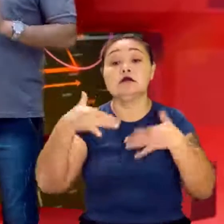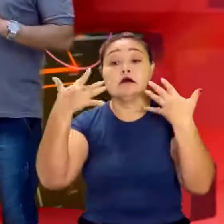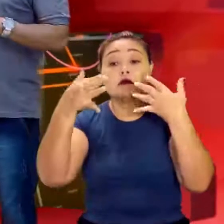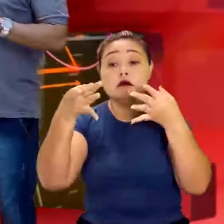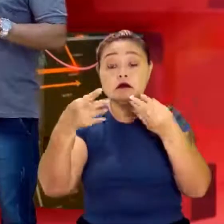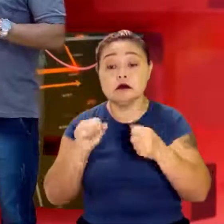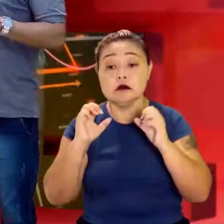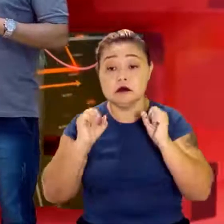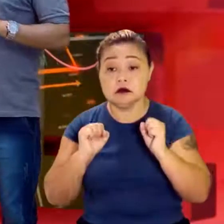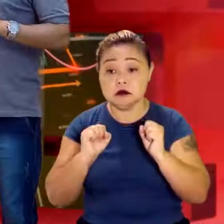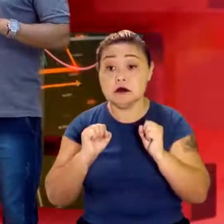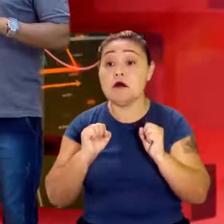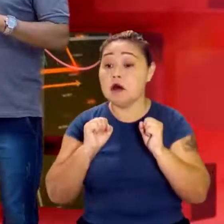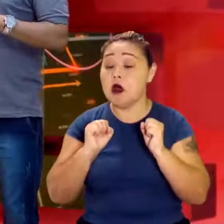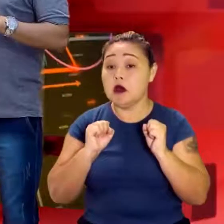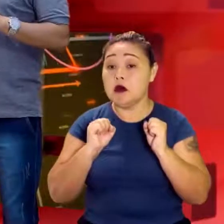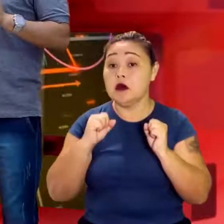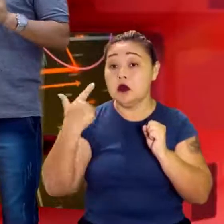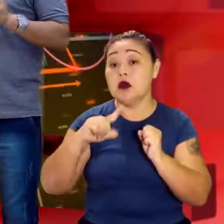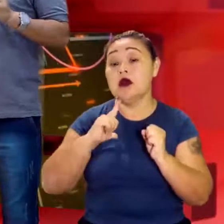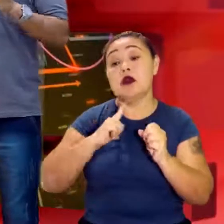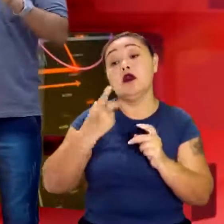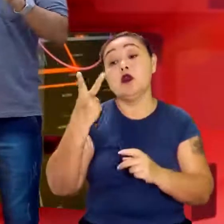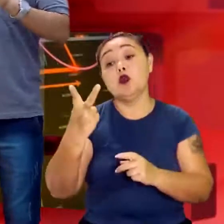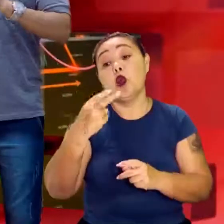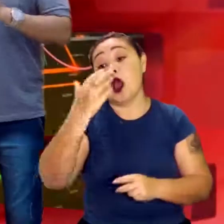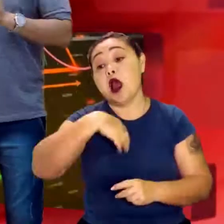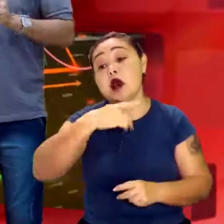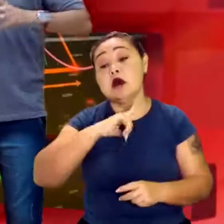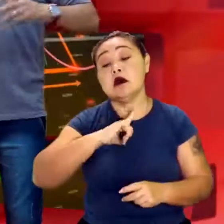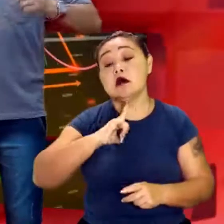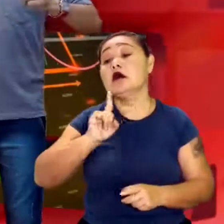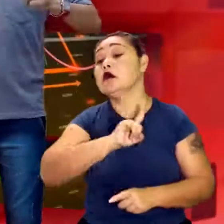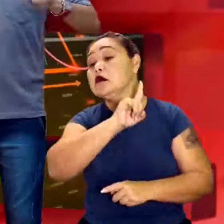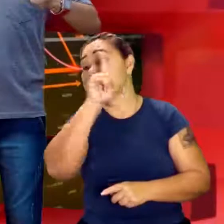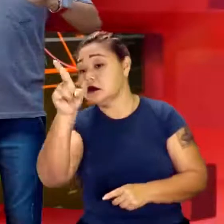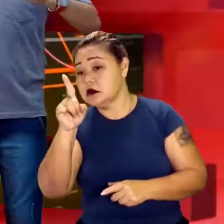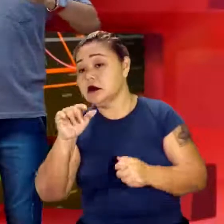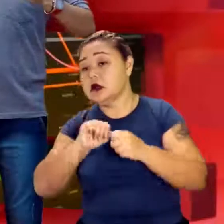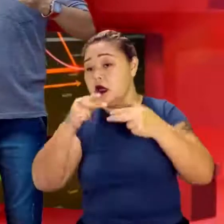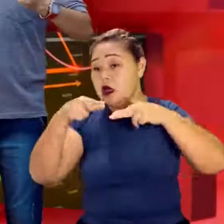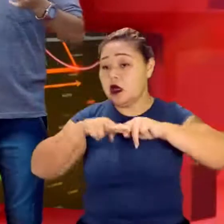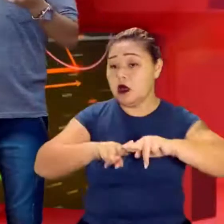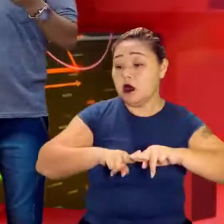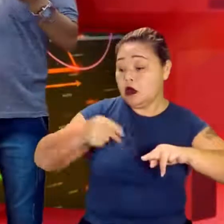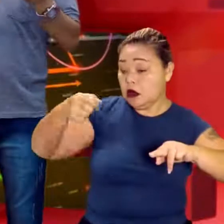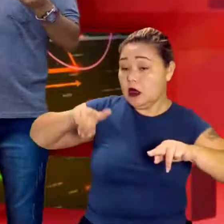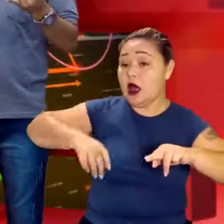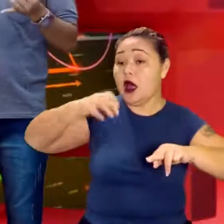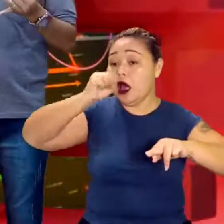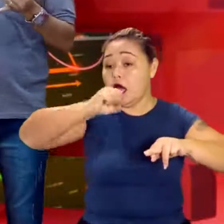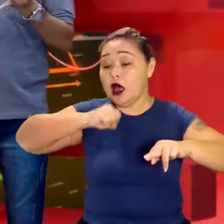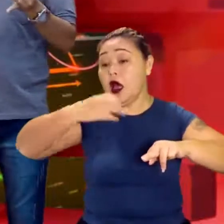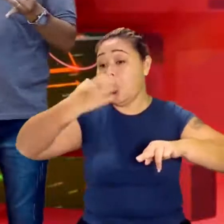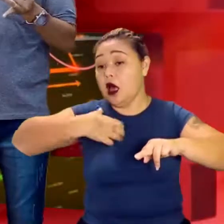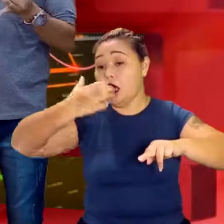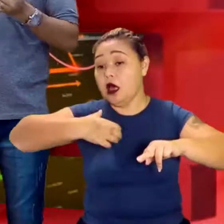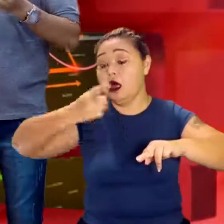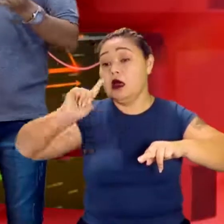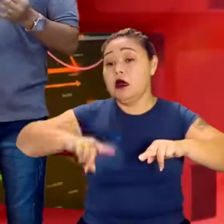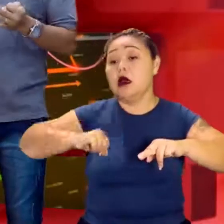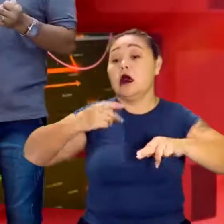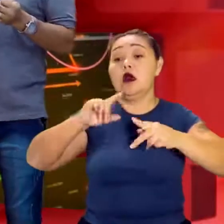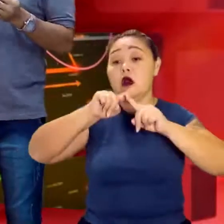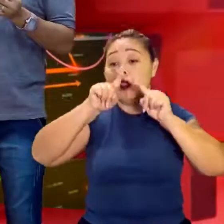detalhe. Eu posso somar assim, vou ter duas frutas. Chega no mercado, pega uma sacolinha, coloca laranja, coloca maçã,